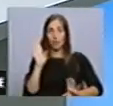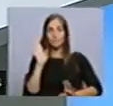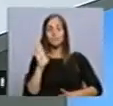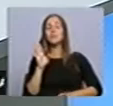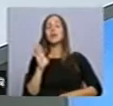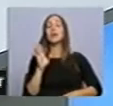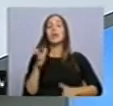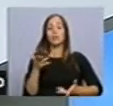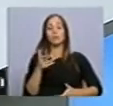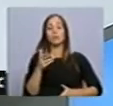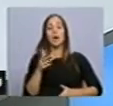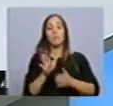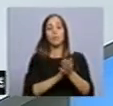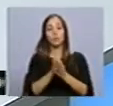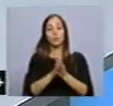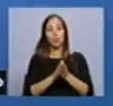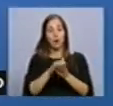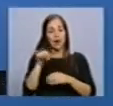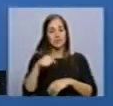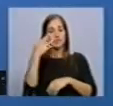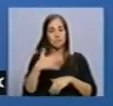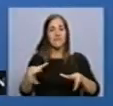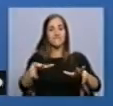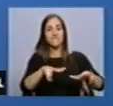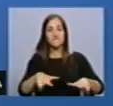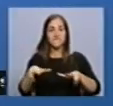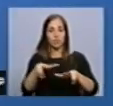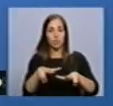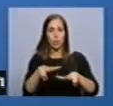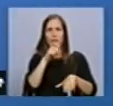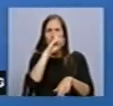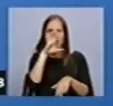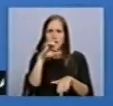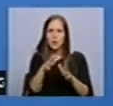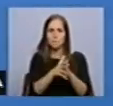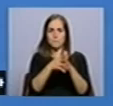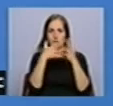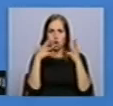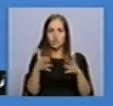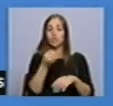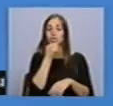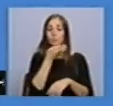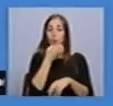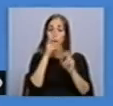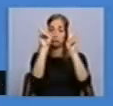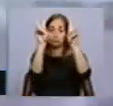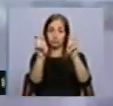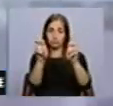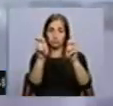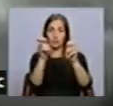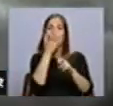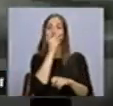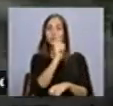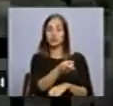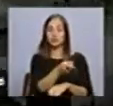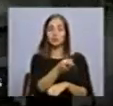disponibilizou esta semana um vídeo com os seus maiores erros e explicou, deu o título deste vídeo, que é